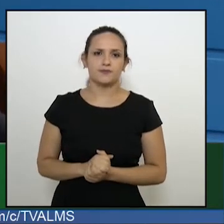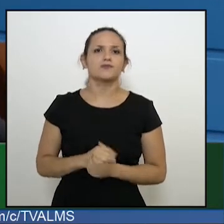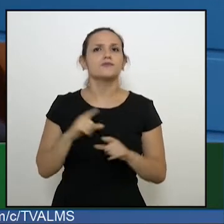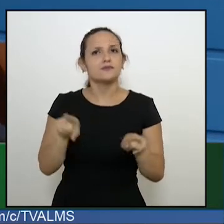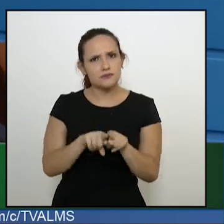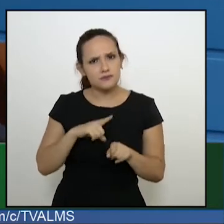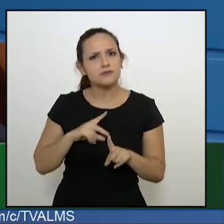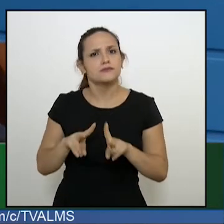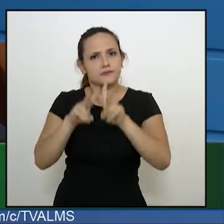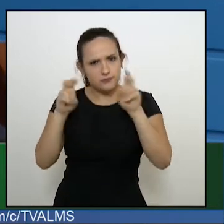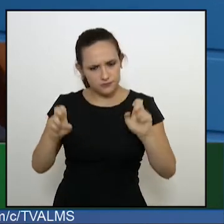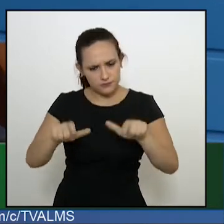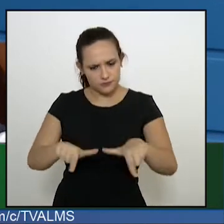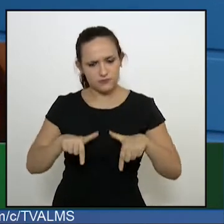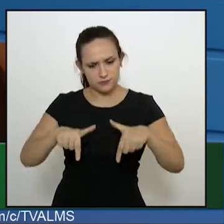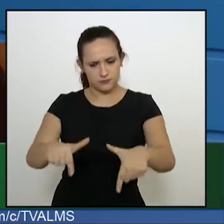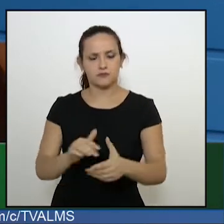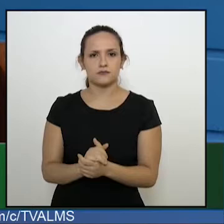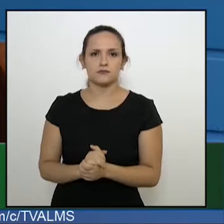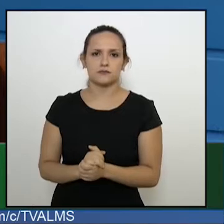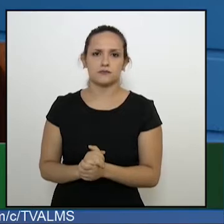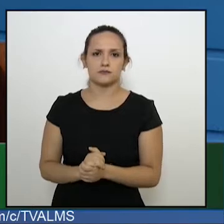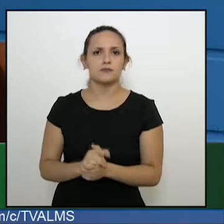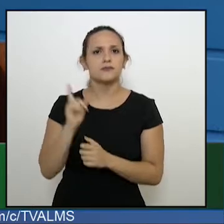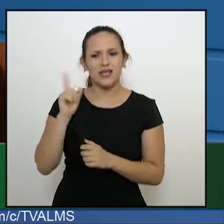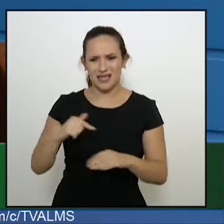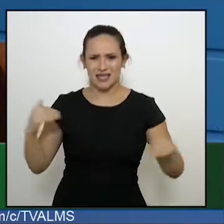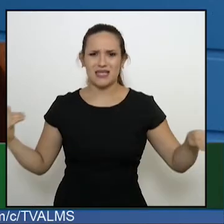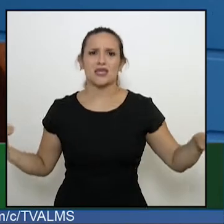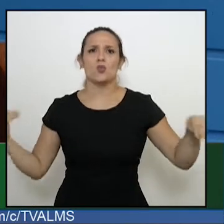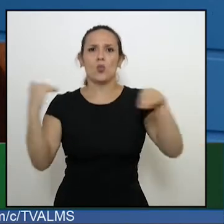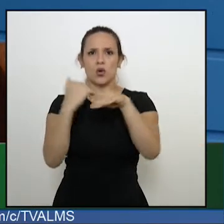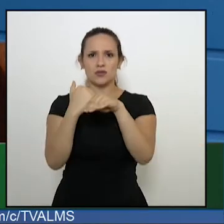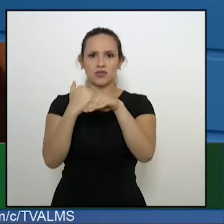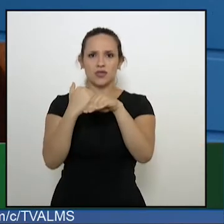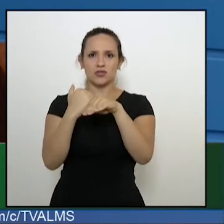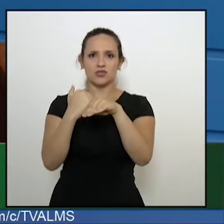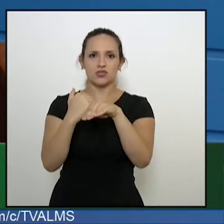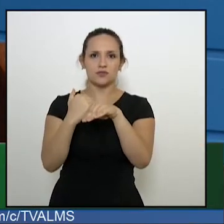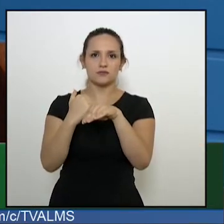bandeira da luta pela igualdade racial,